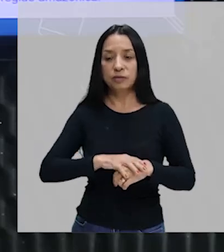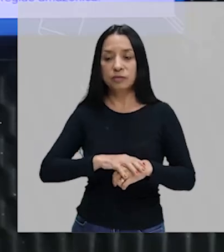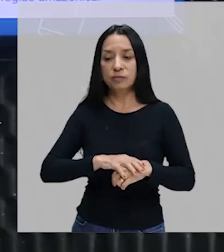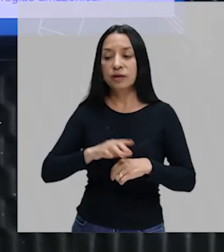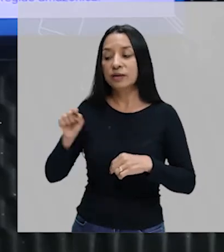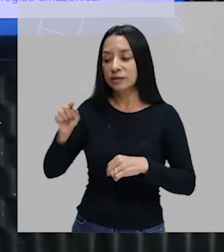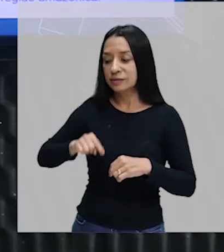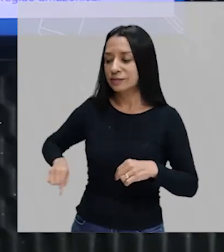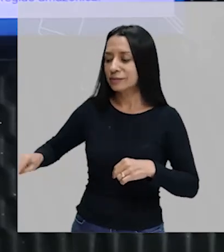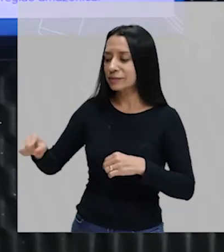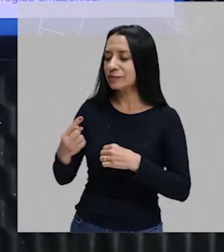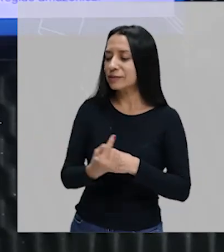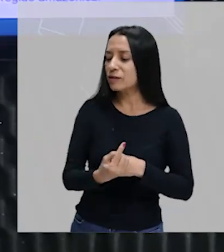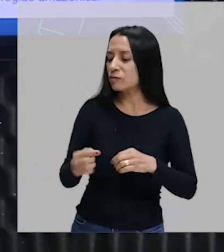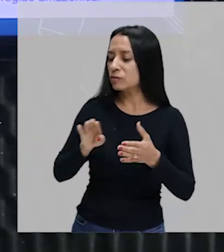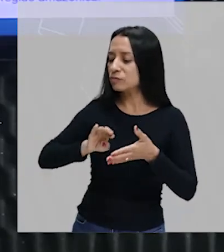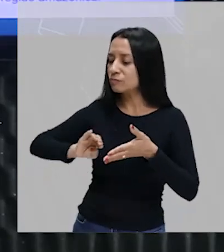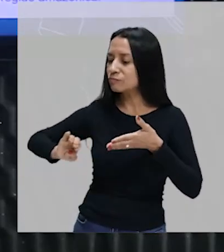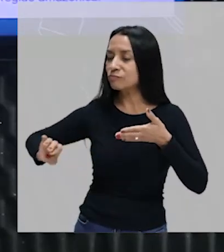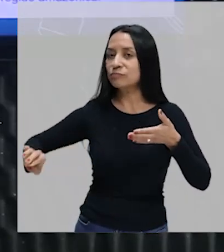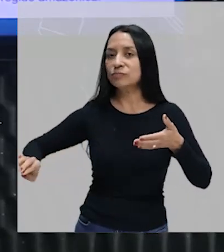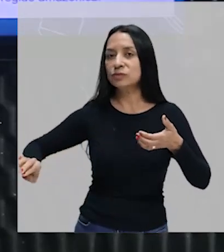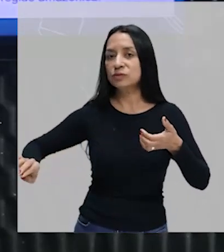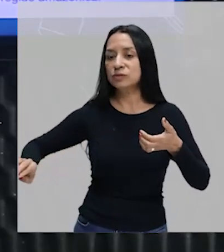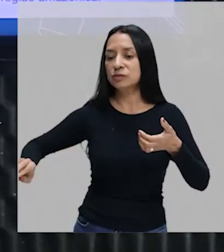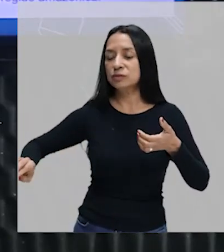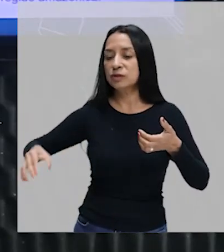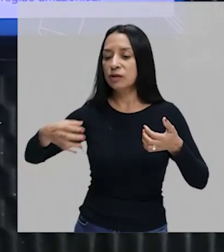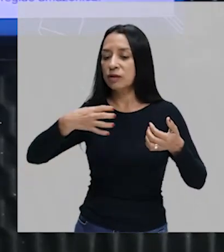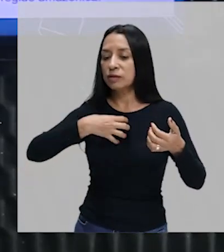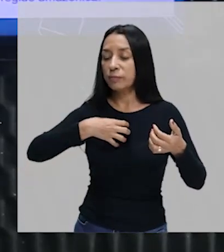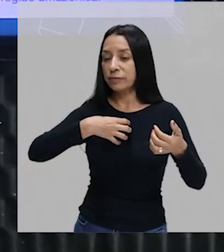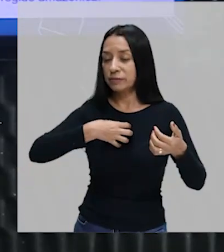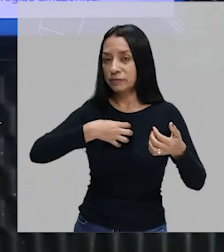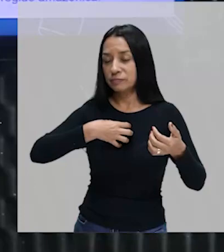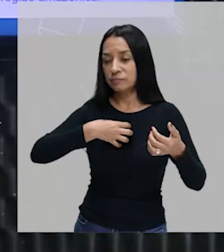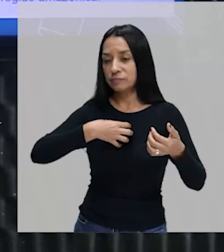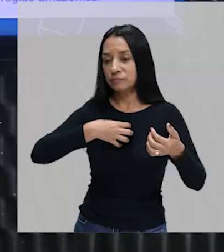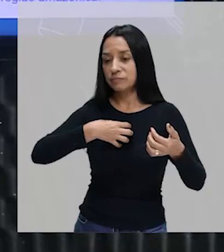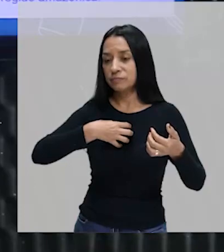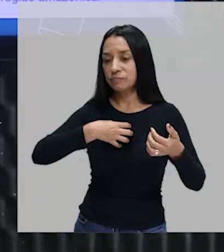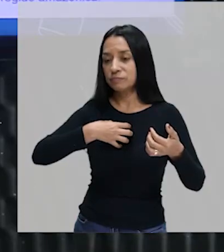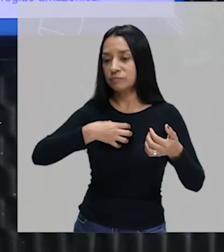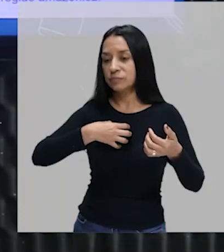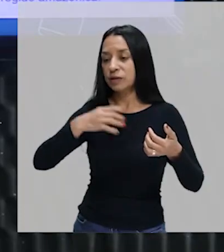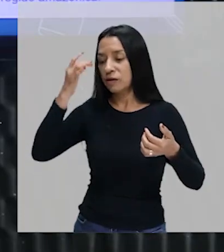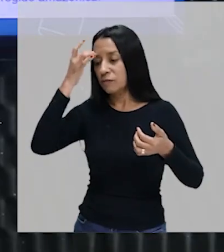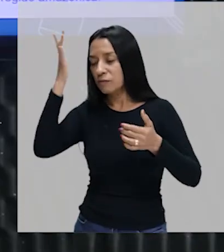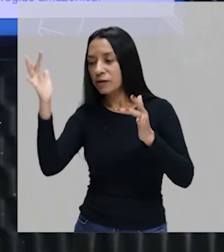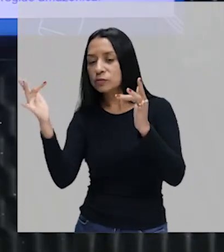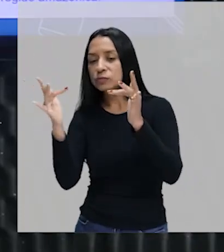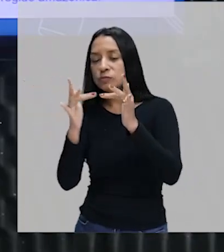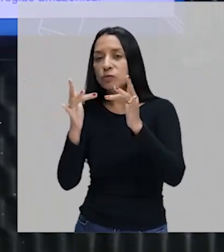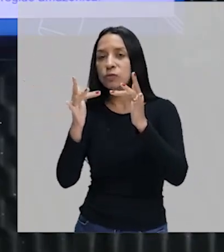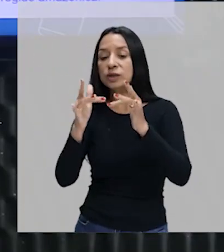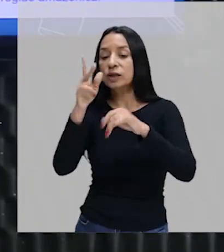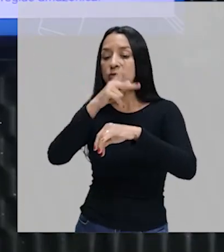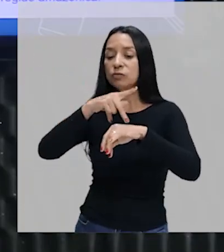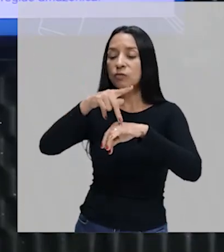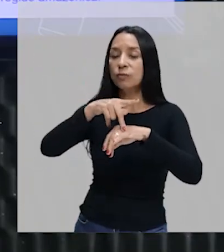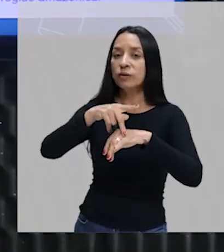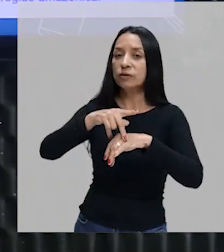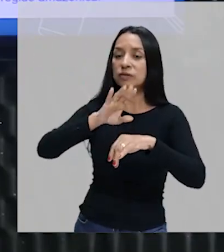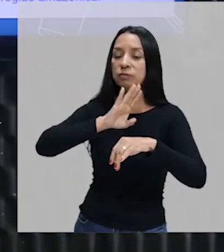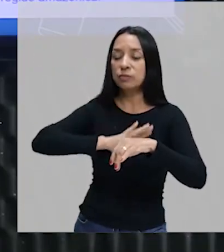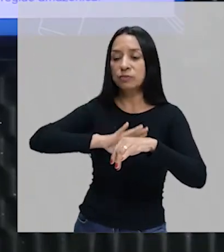território que, de certa forma, é distante da Bahia? É muito mais fácil o contato com Portugal do que com o restante